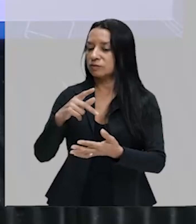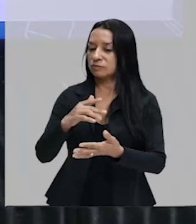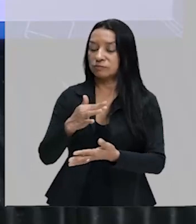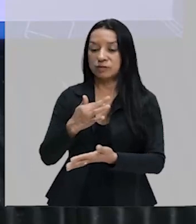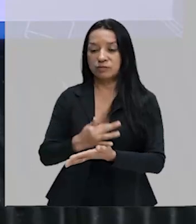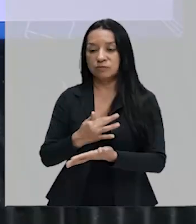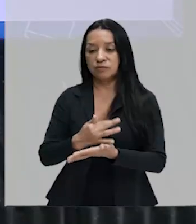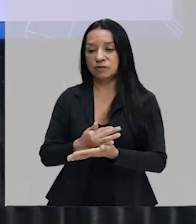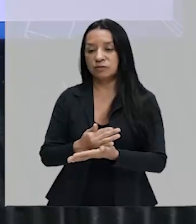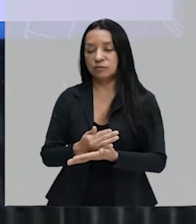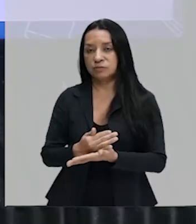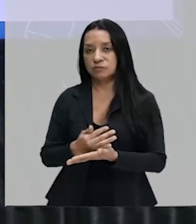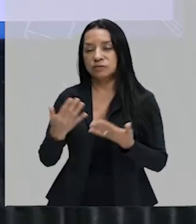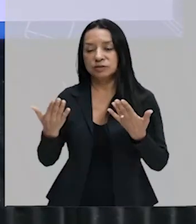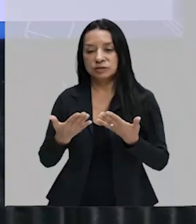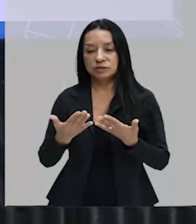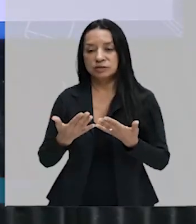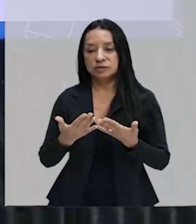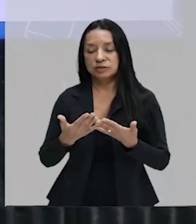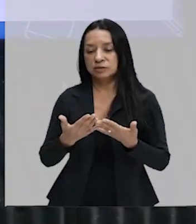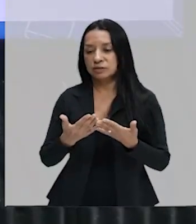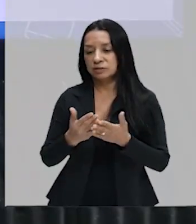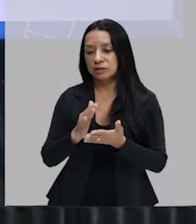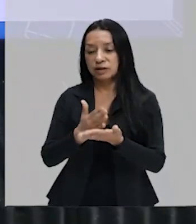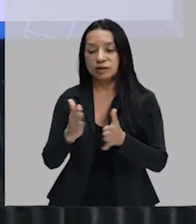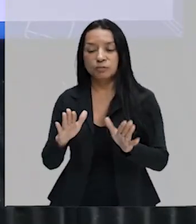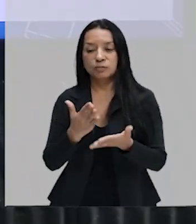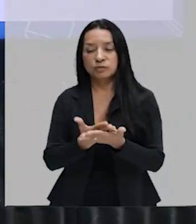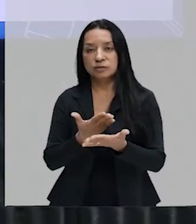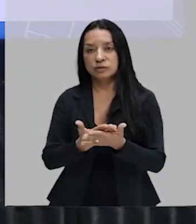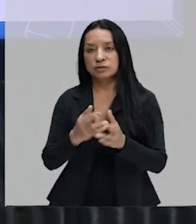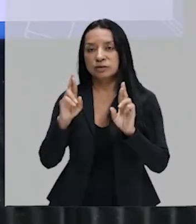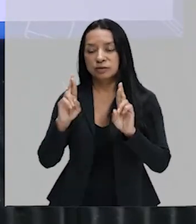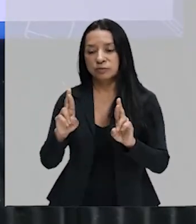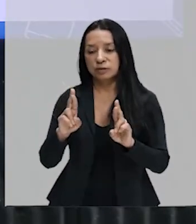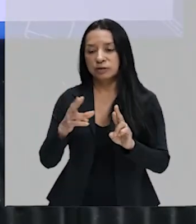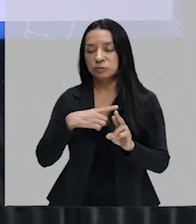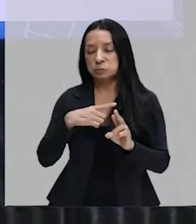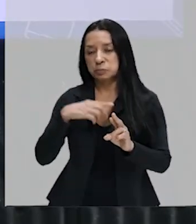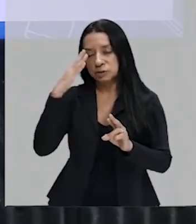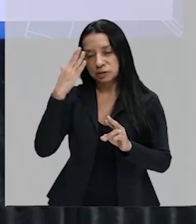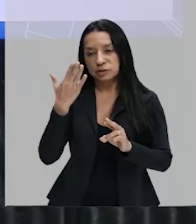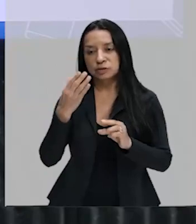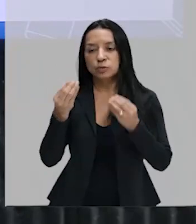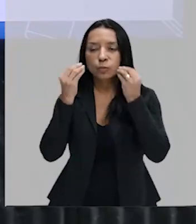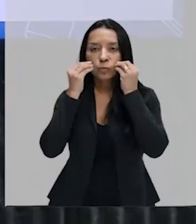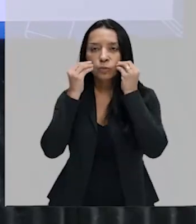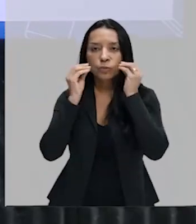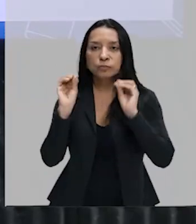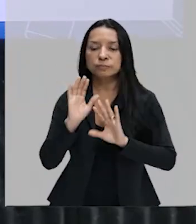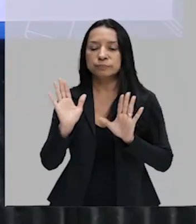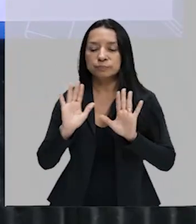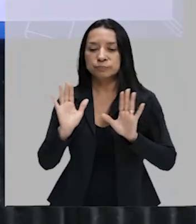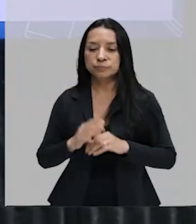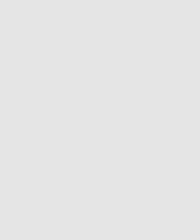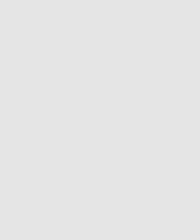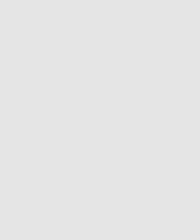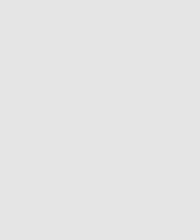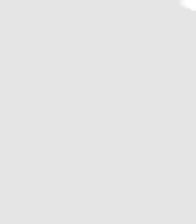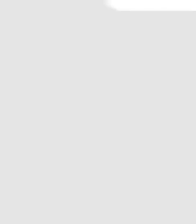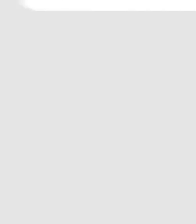né, a gente fica por aqui. Espero que você tenha compreendido e até a próxima aula. Beijão para vocês. Até a próxima. Tchau, tchau.